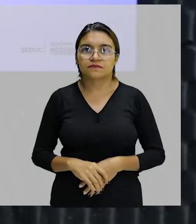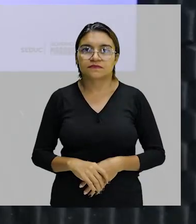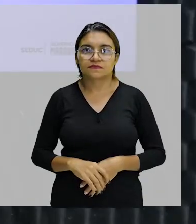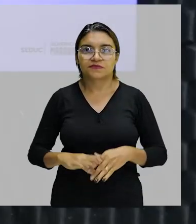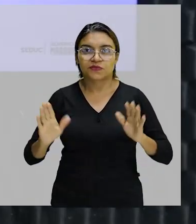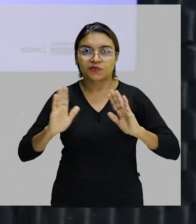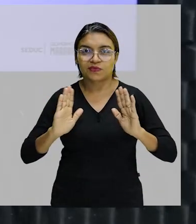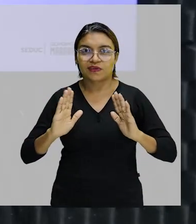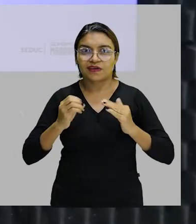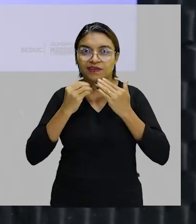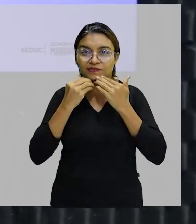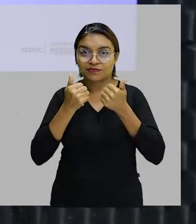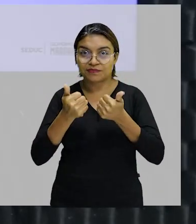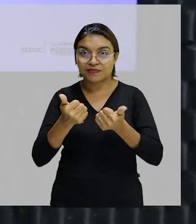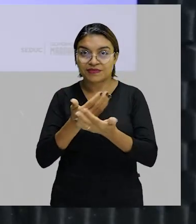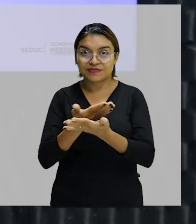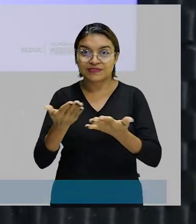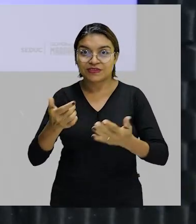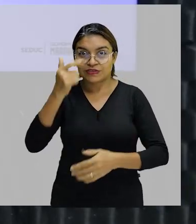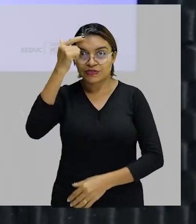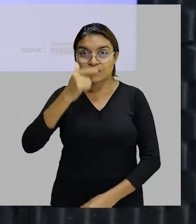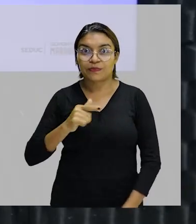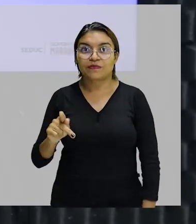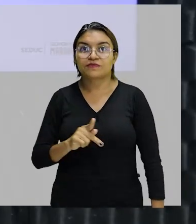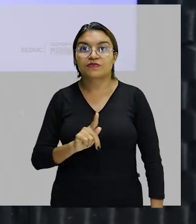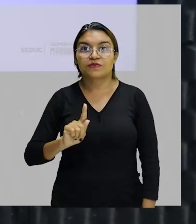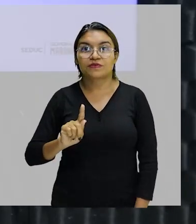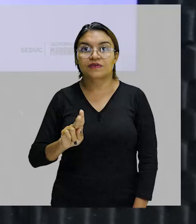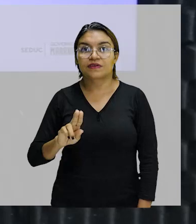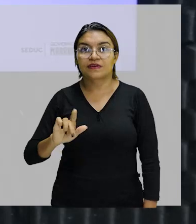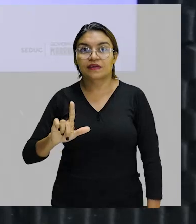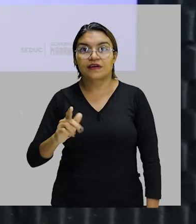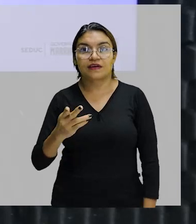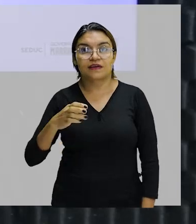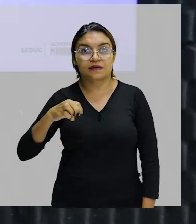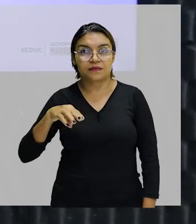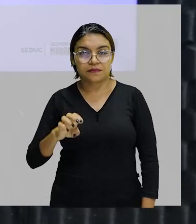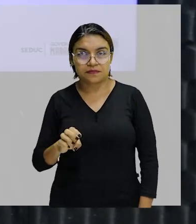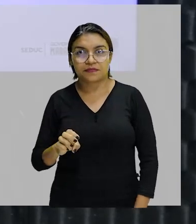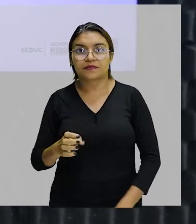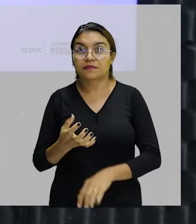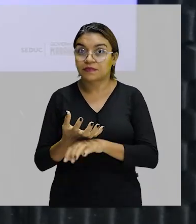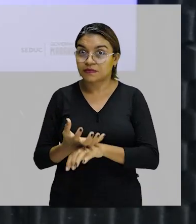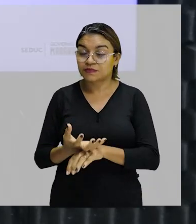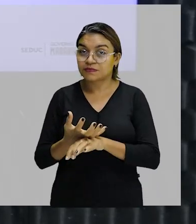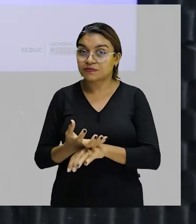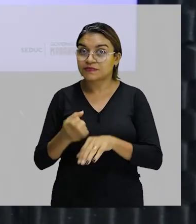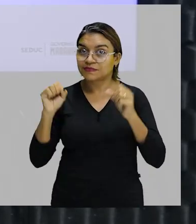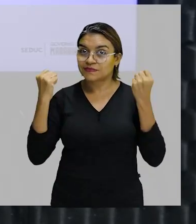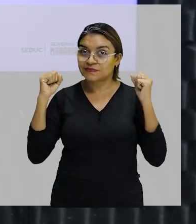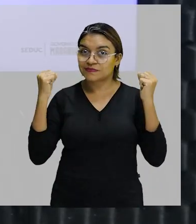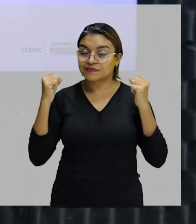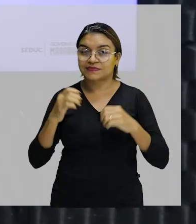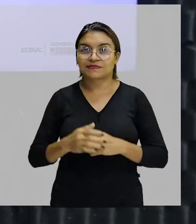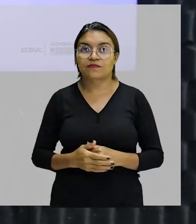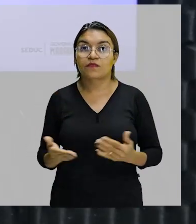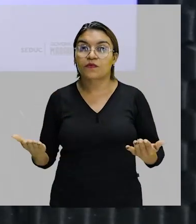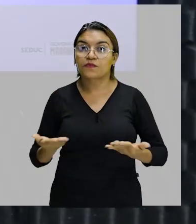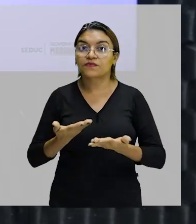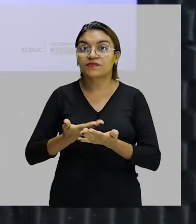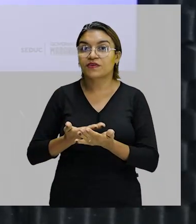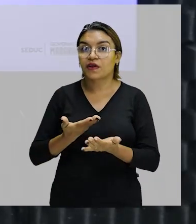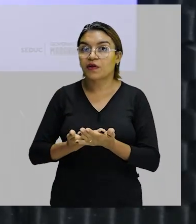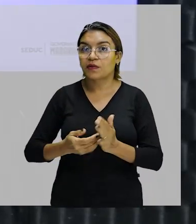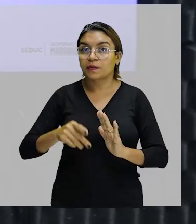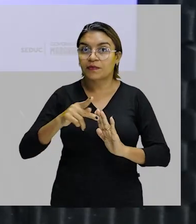Olá, galerinha, tudo bem com vocês? Guilherme Campos aqui, professor de Educação Física da Rede Estadual do Maranhão. E nessa aula de hoje, do nosso